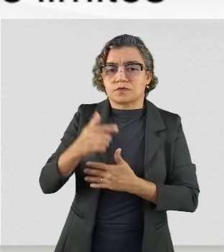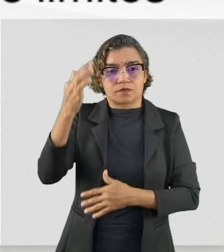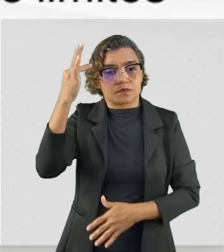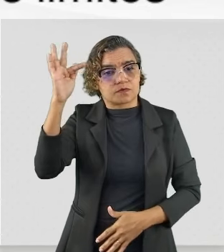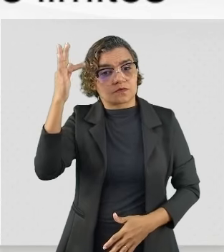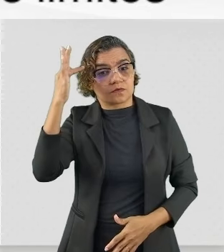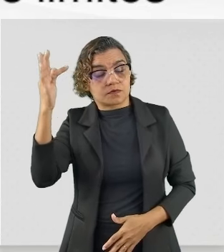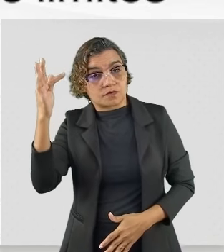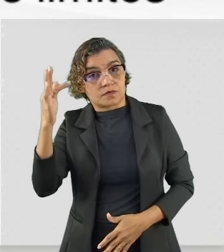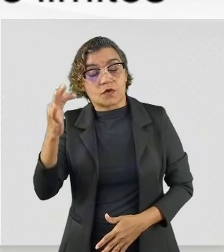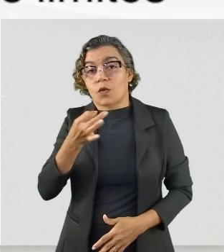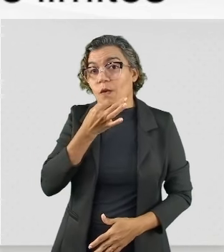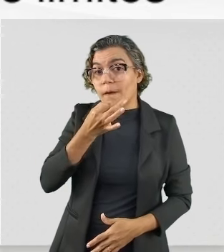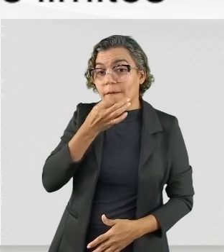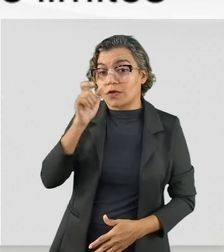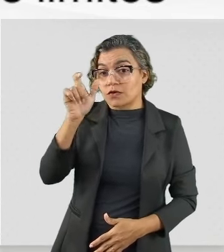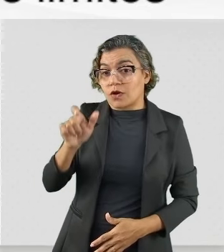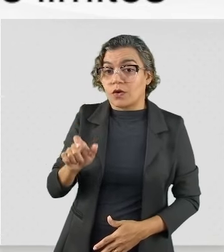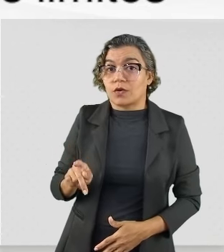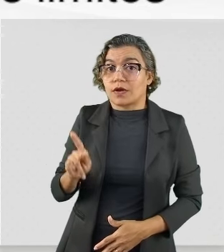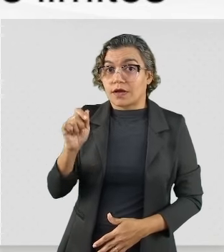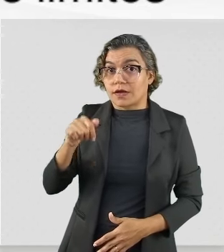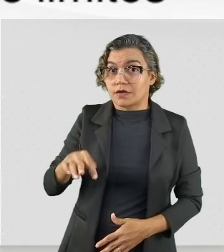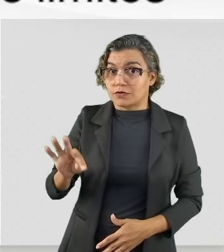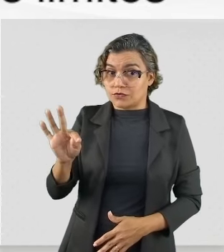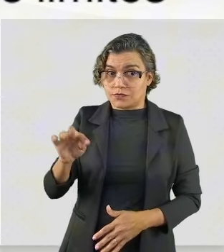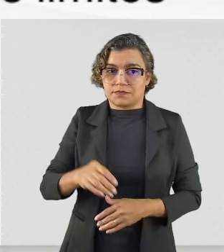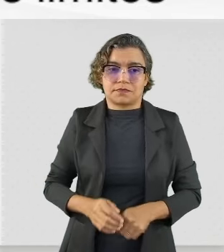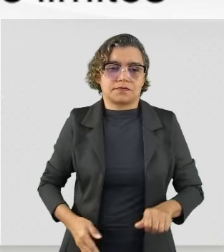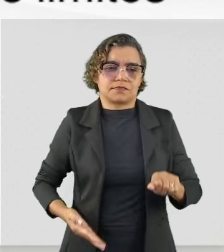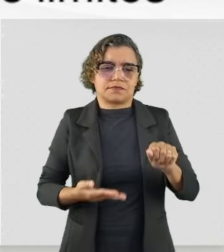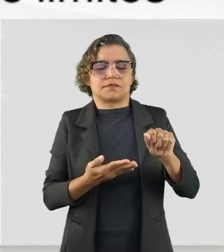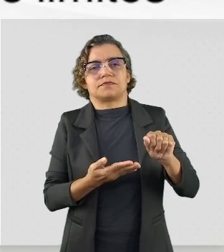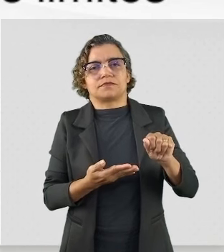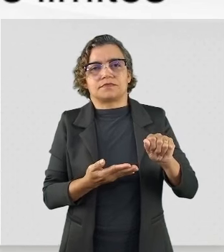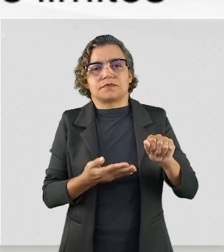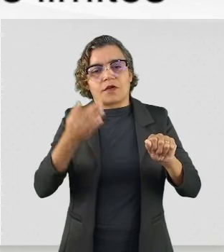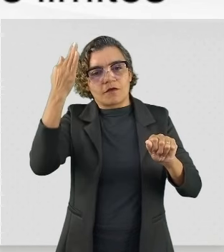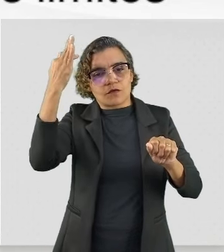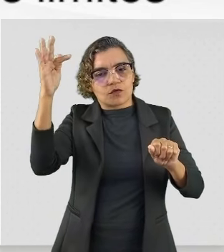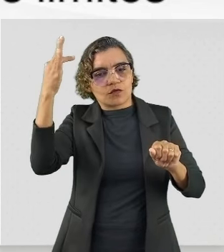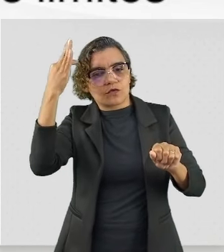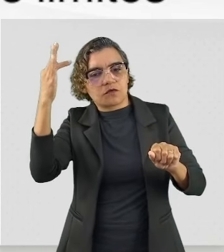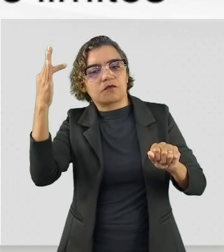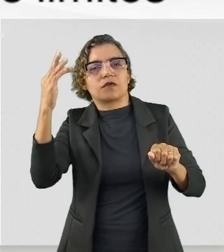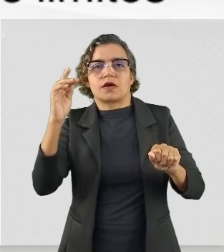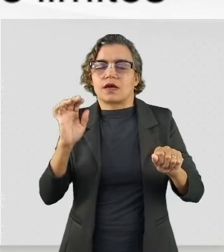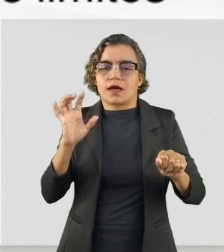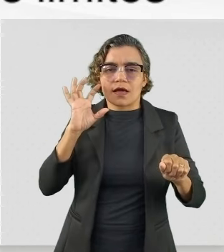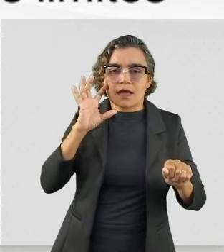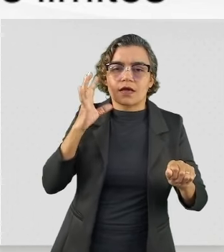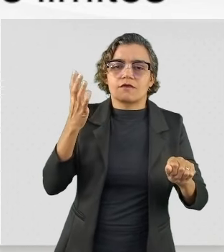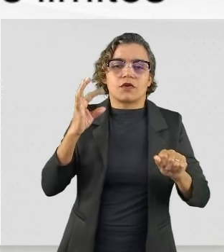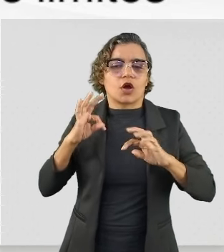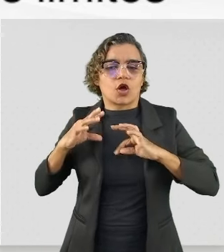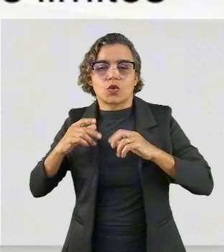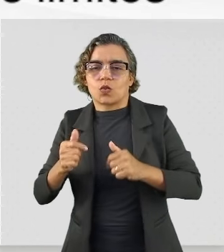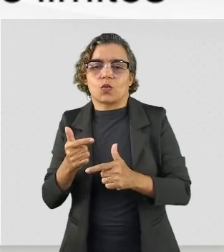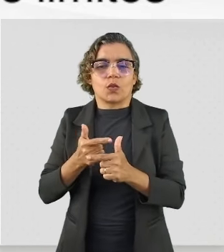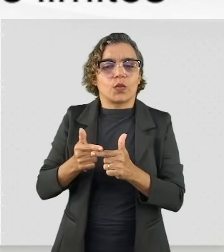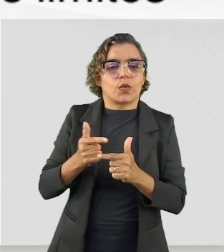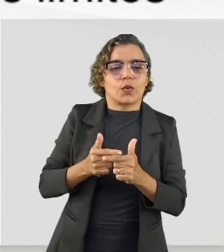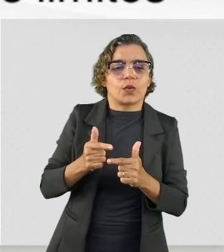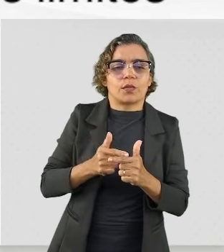filosofia segundo o filósofo Immanuel Kant? Letra A. A filosofia serve para resolver todos os